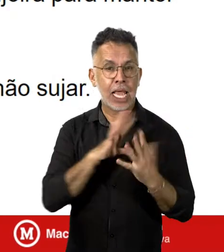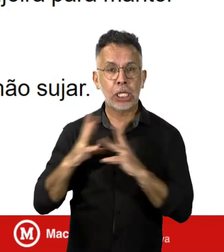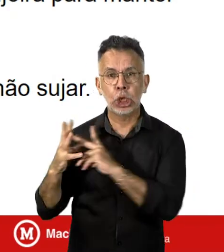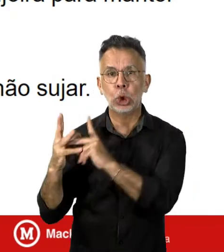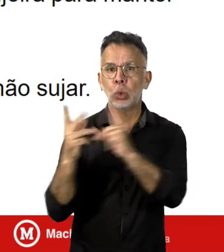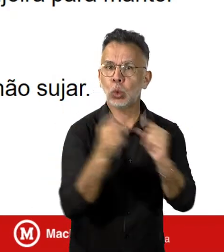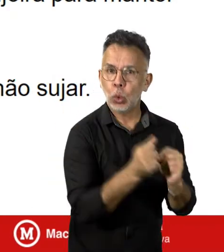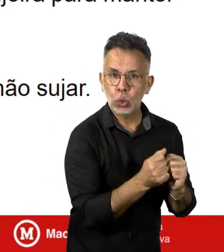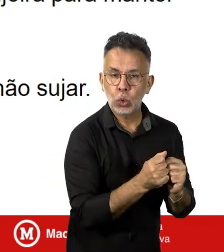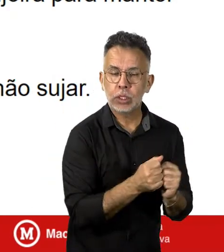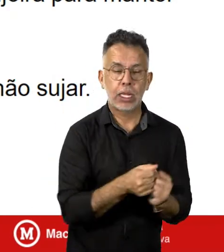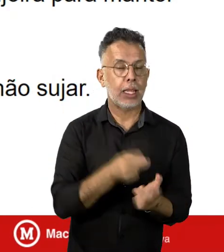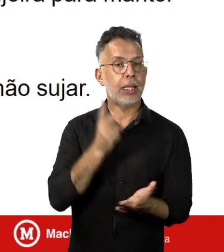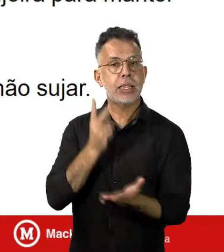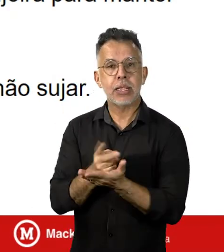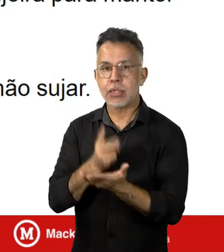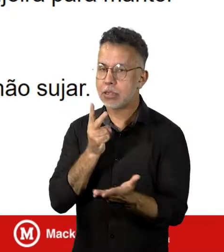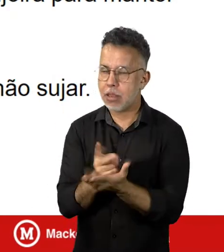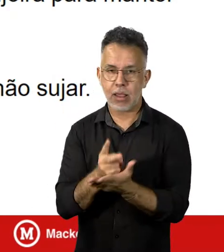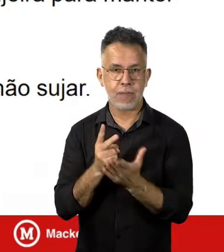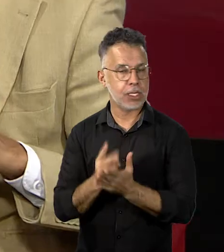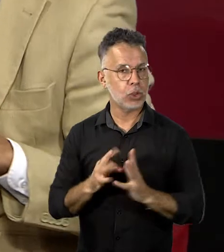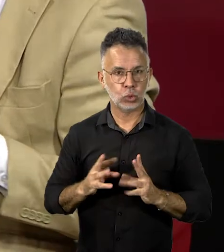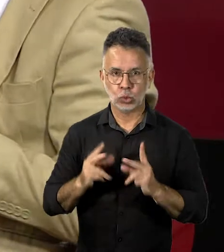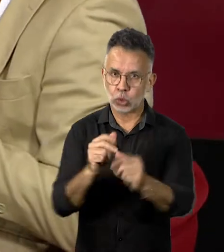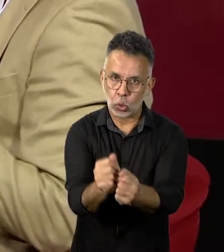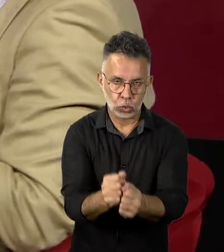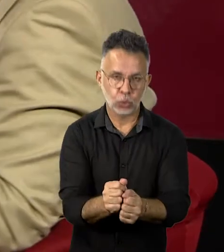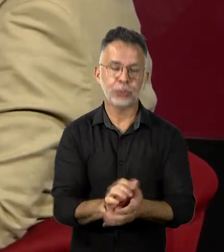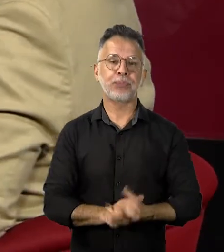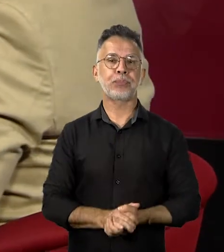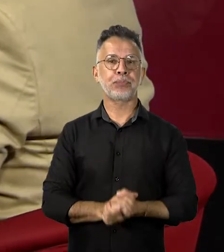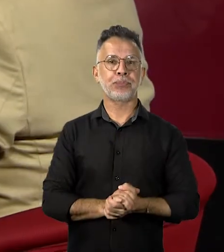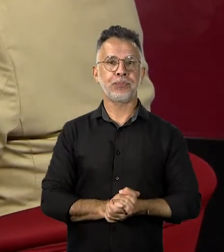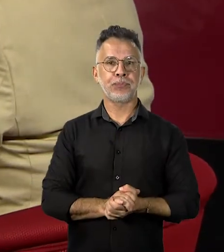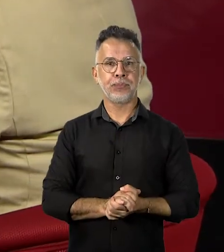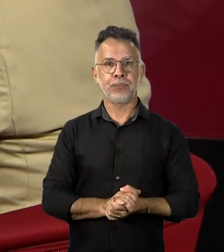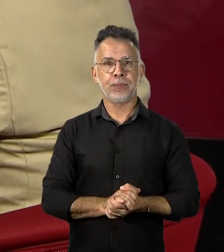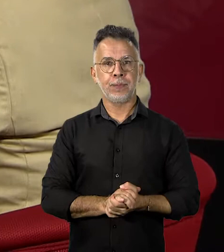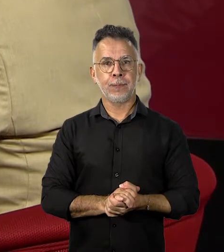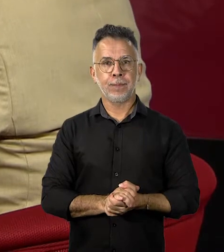responsabilidade de todos, sem exceção.